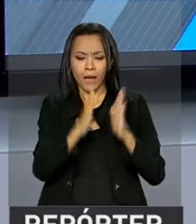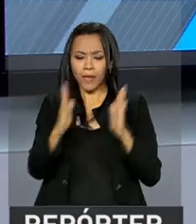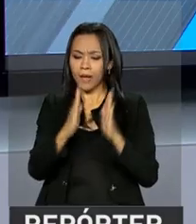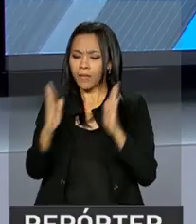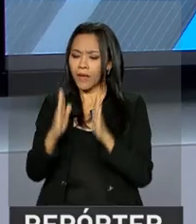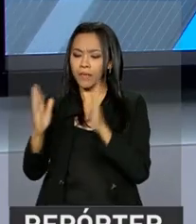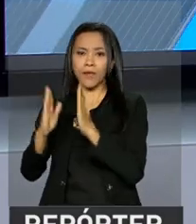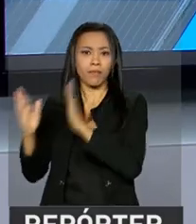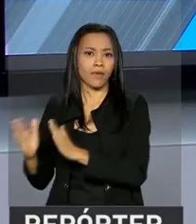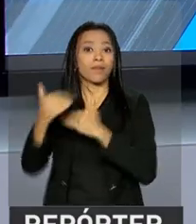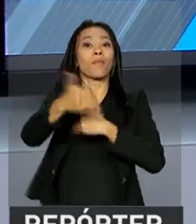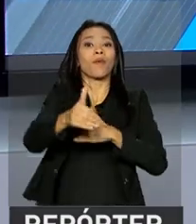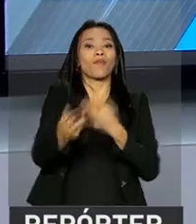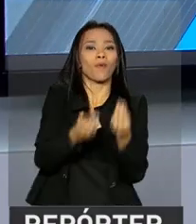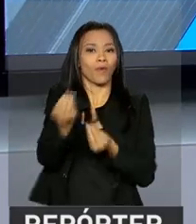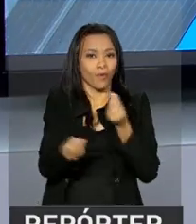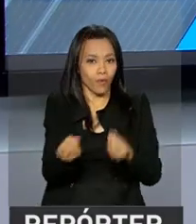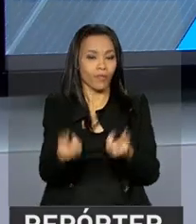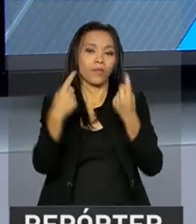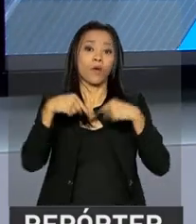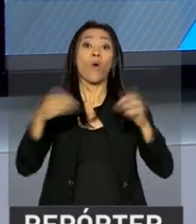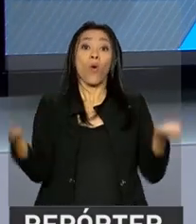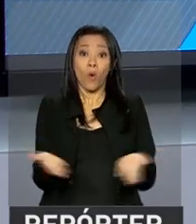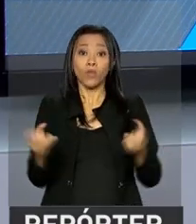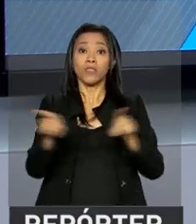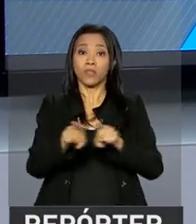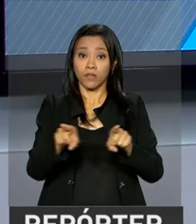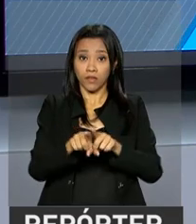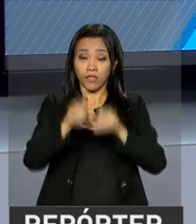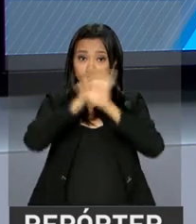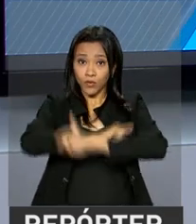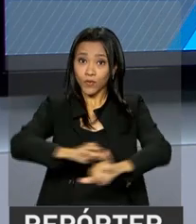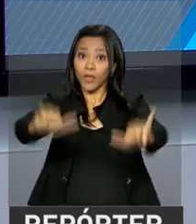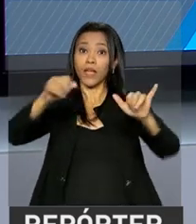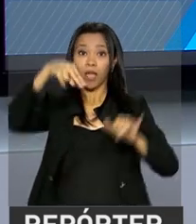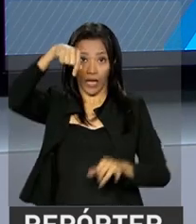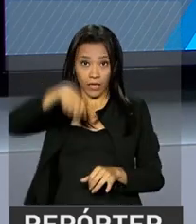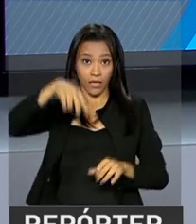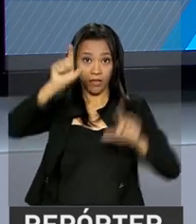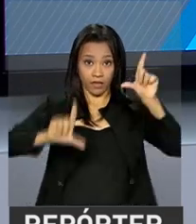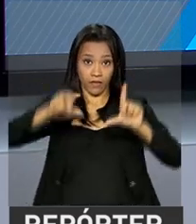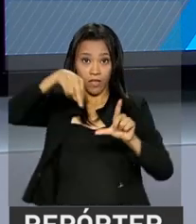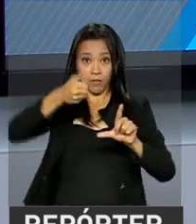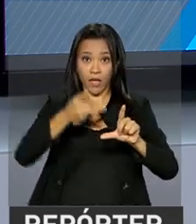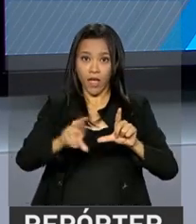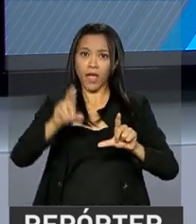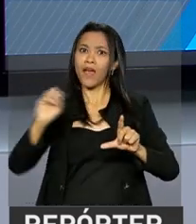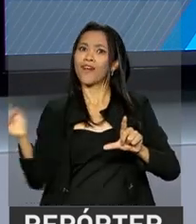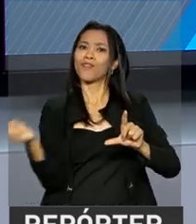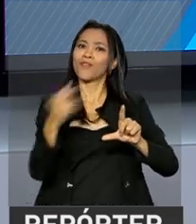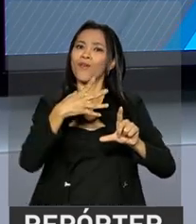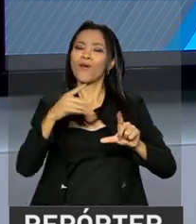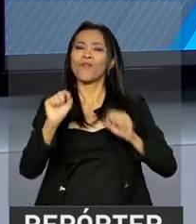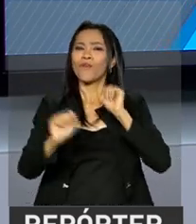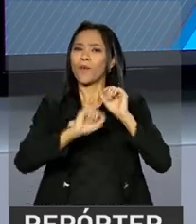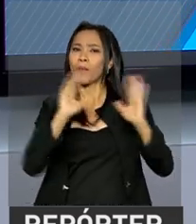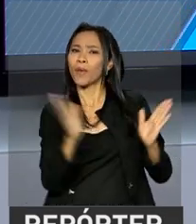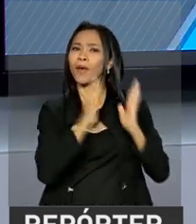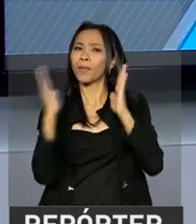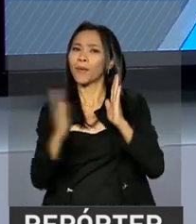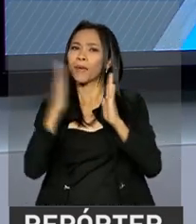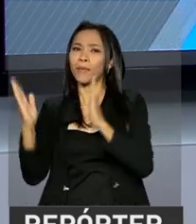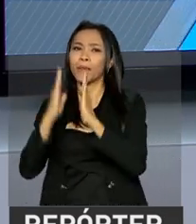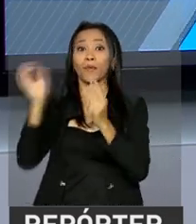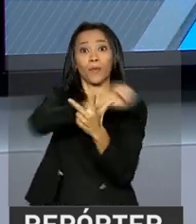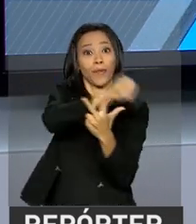prova. A partir de hoje também estreia aqui na NBR a nova temporada do programa Hora do Enem. O